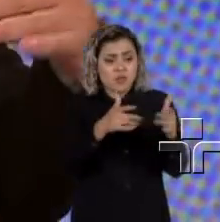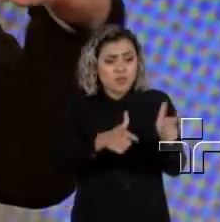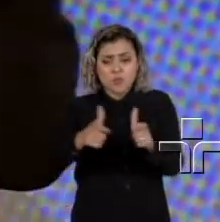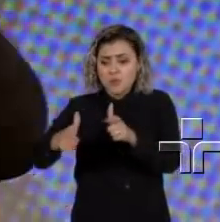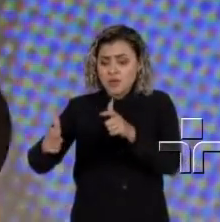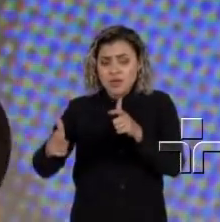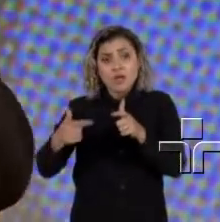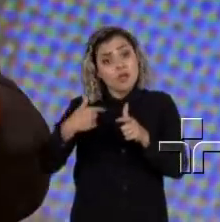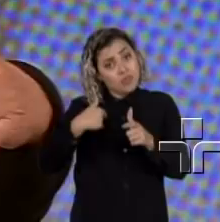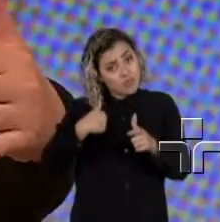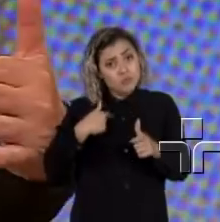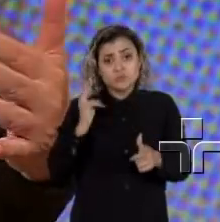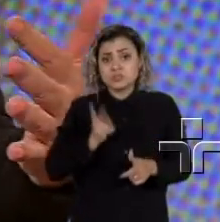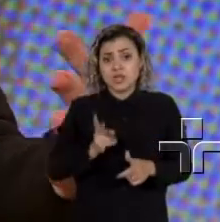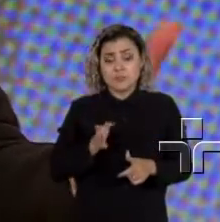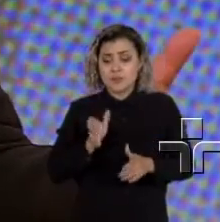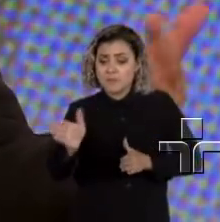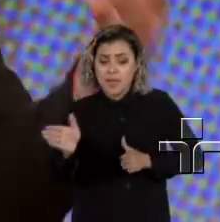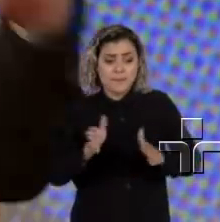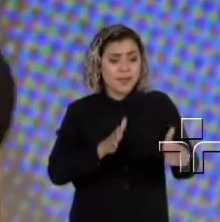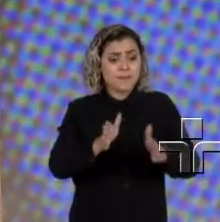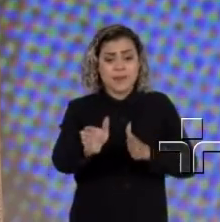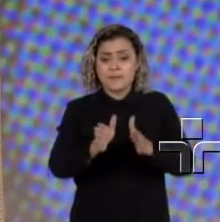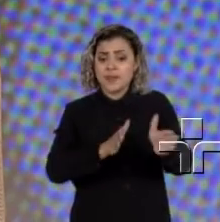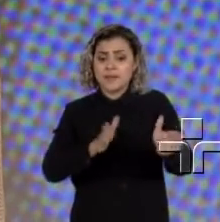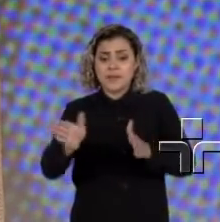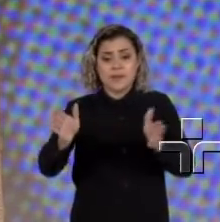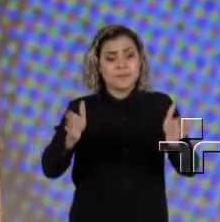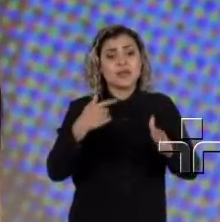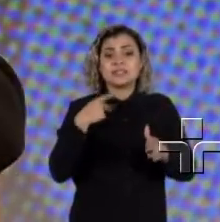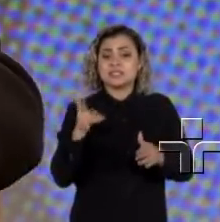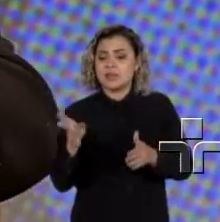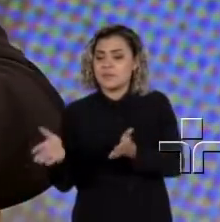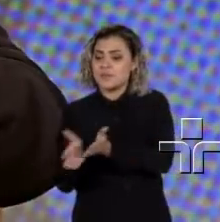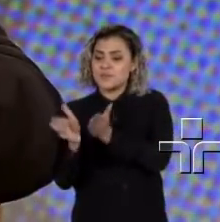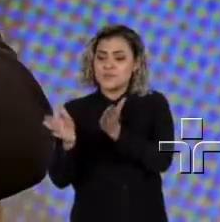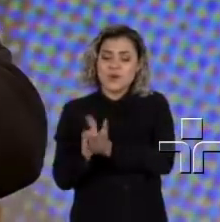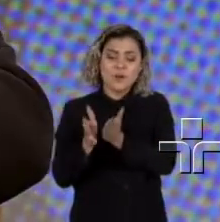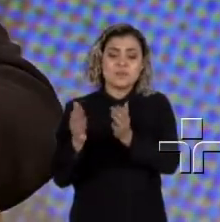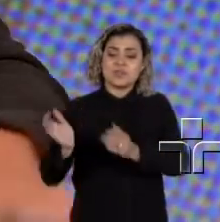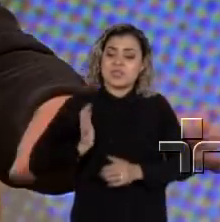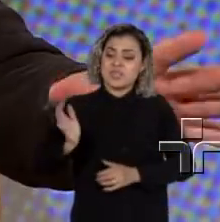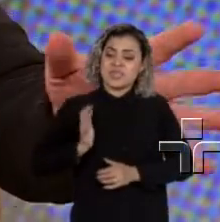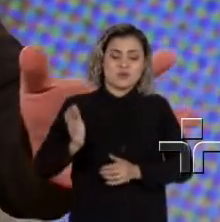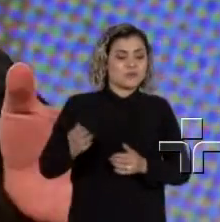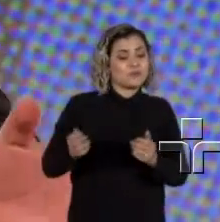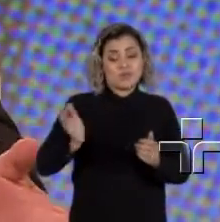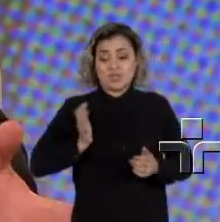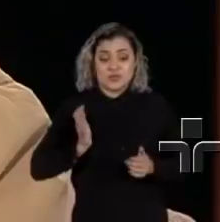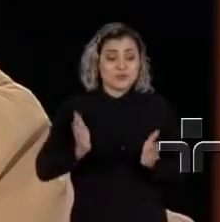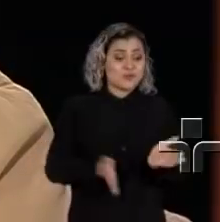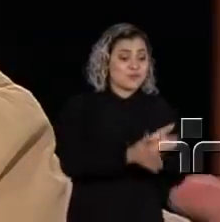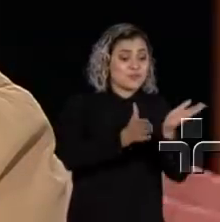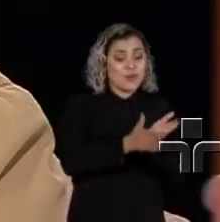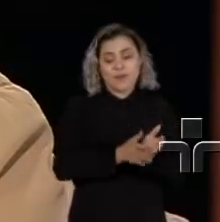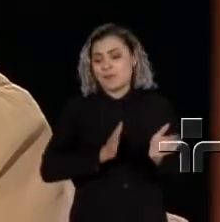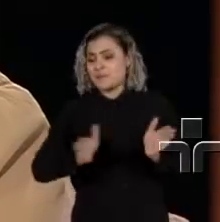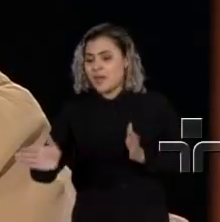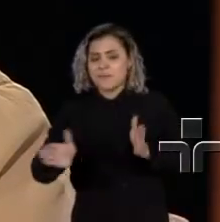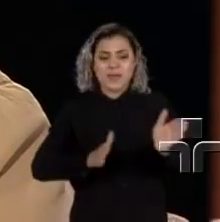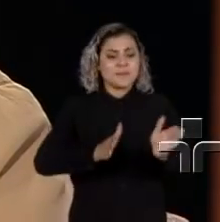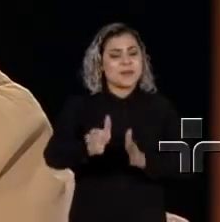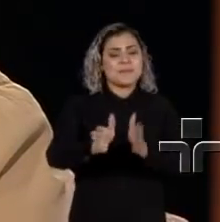eu fui um camarada que costurei minha vida fazendo esse trânsito imenso de ter a oportunidade de conhecer